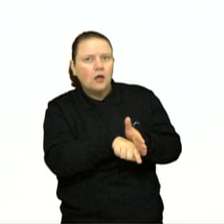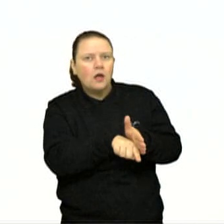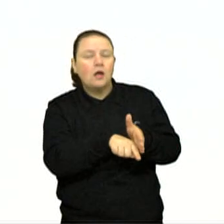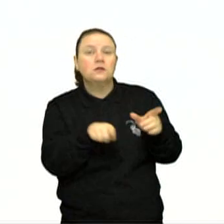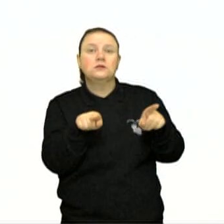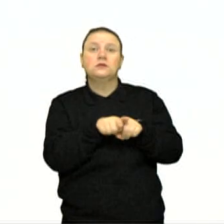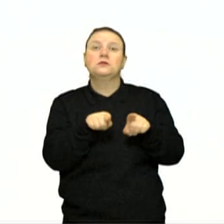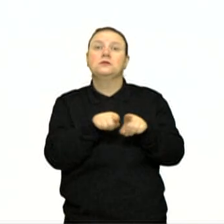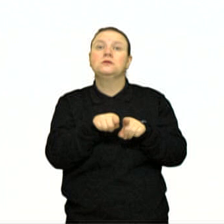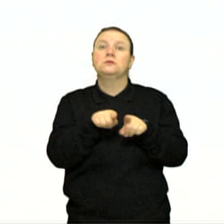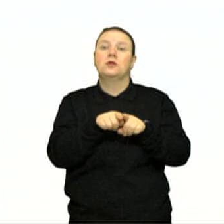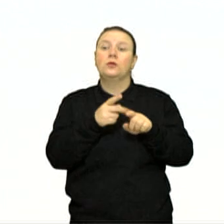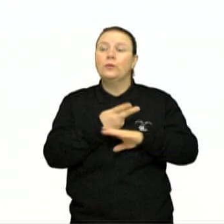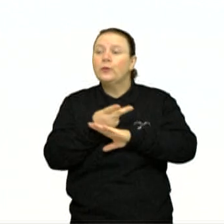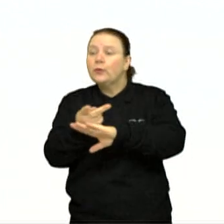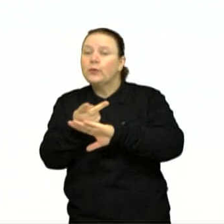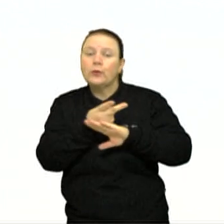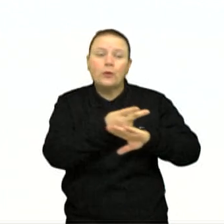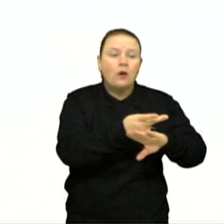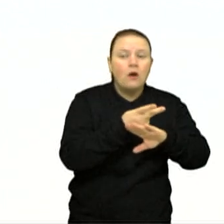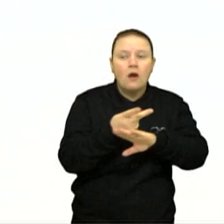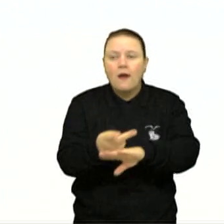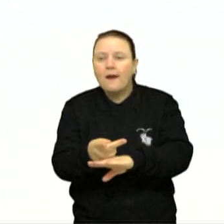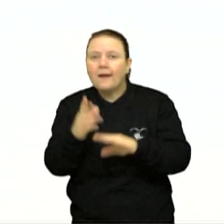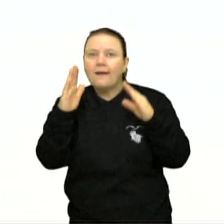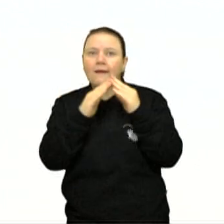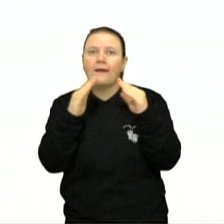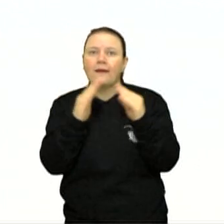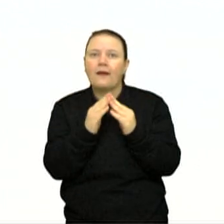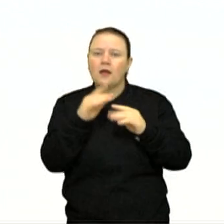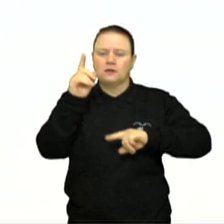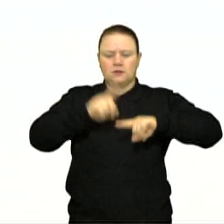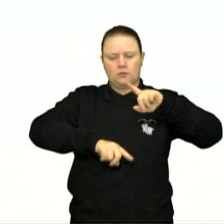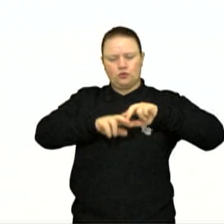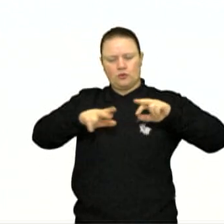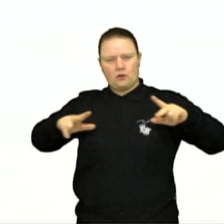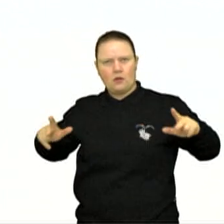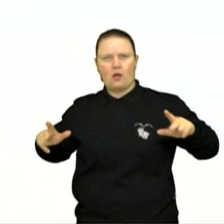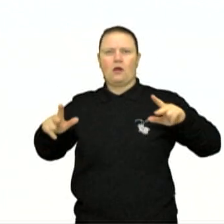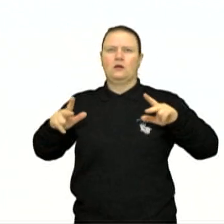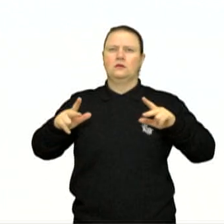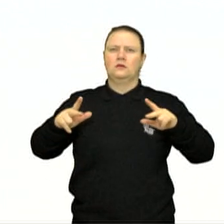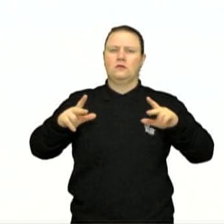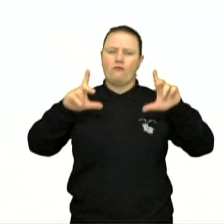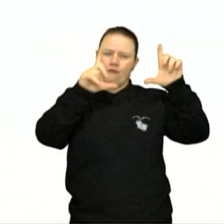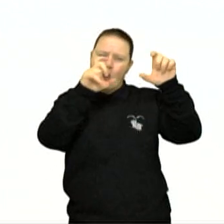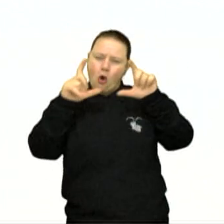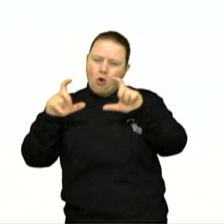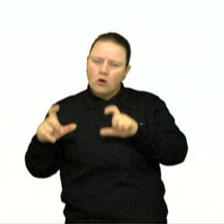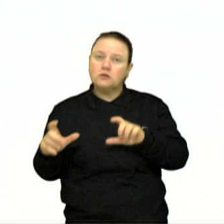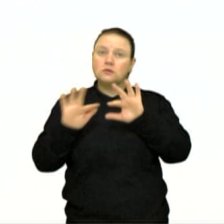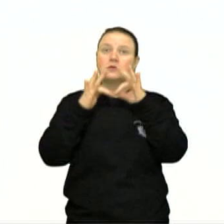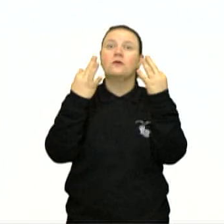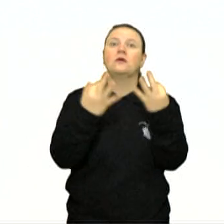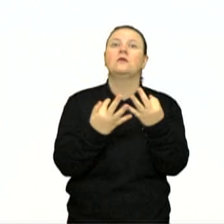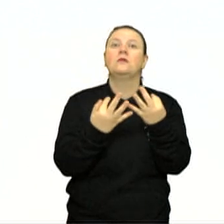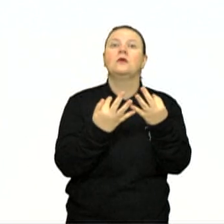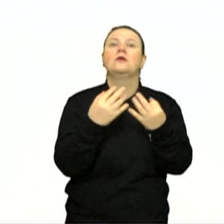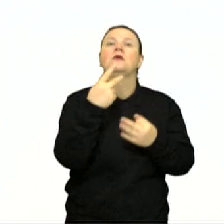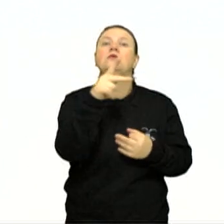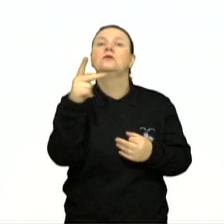como fotografias antigas, instrumentos musicais, ferramentas, receitas típicas, né? Etc. Você